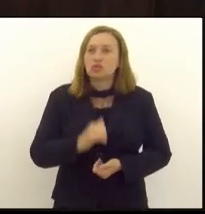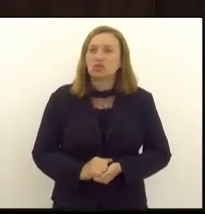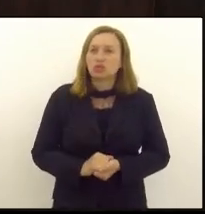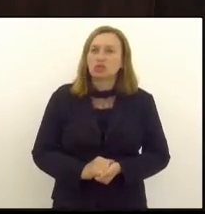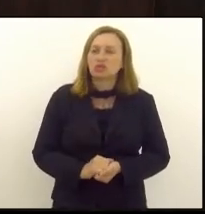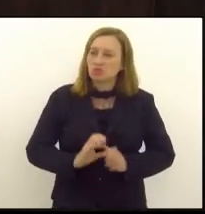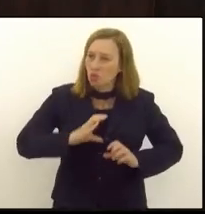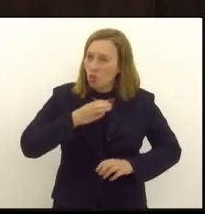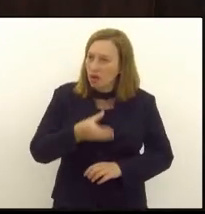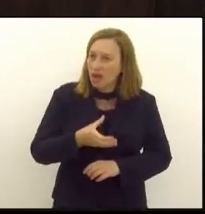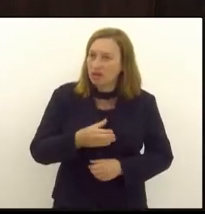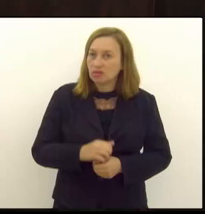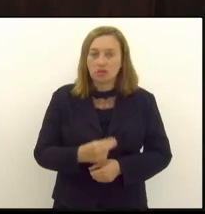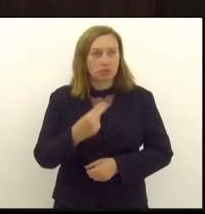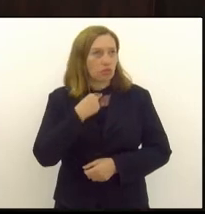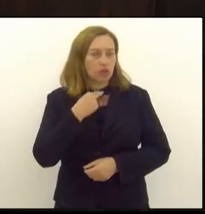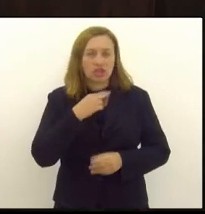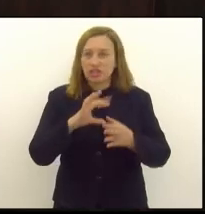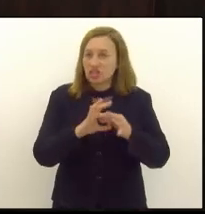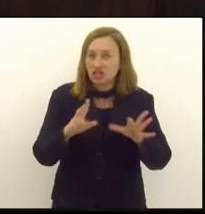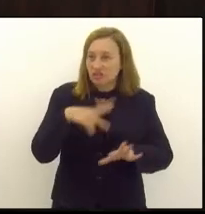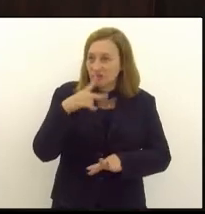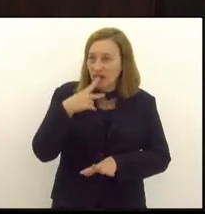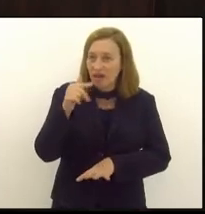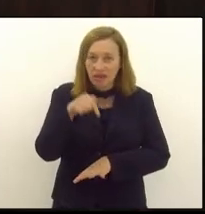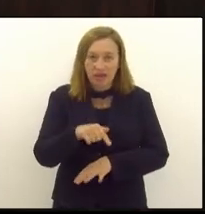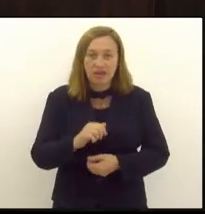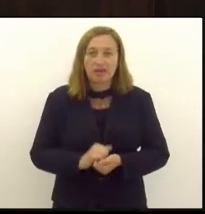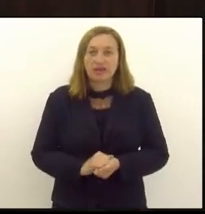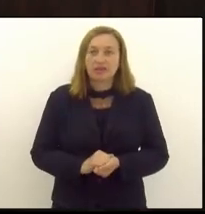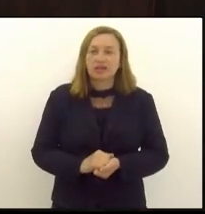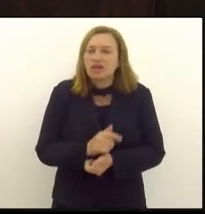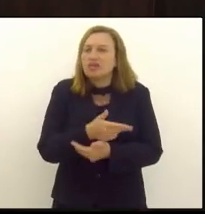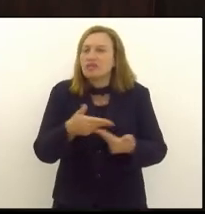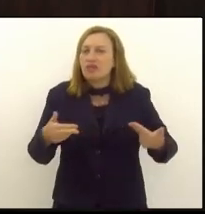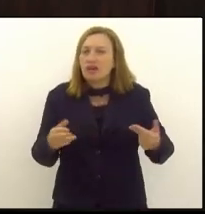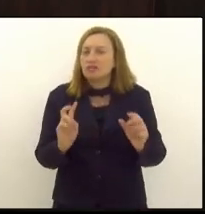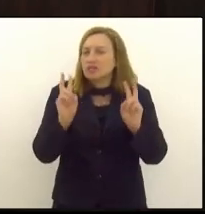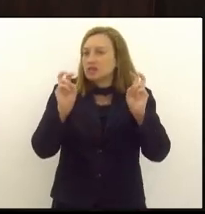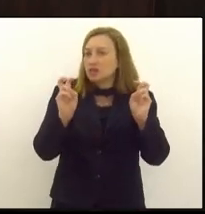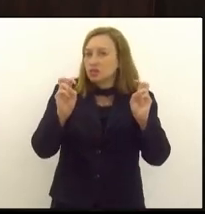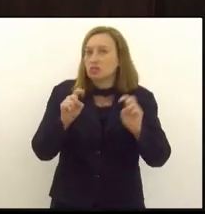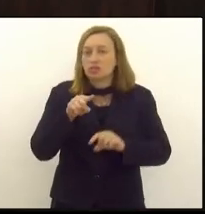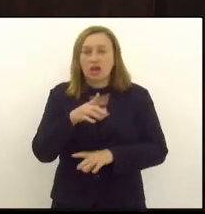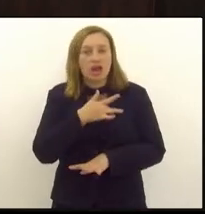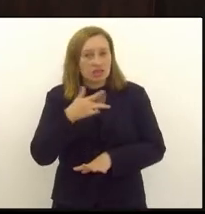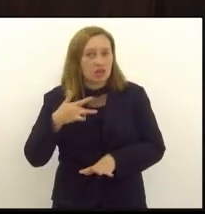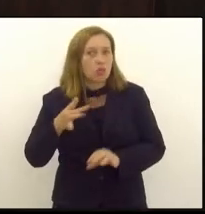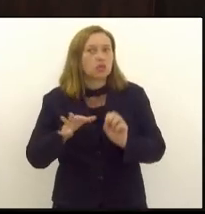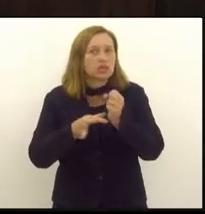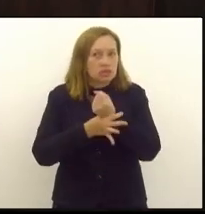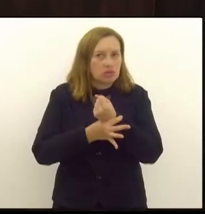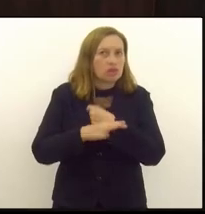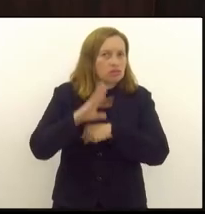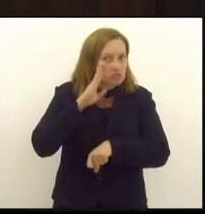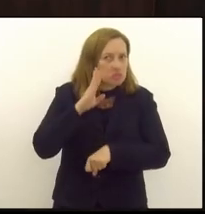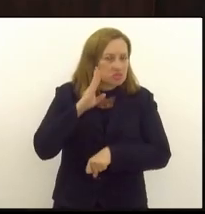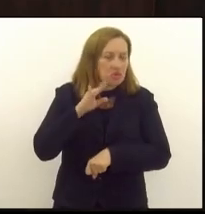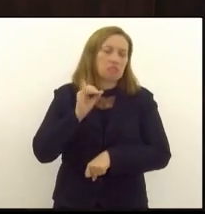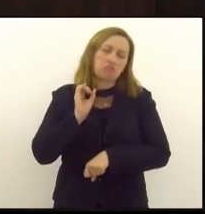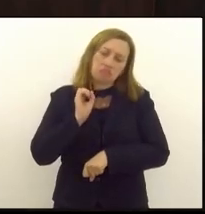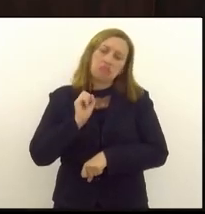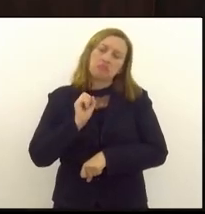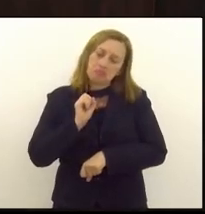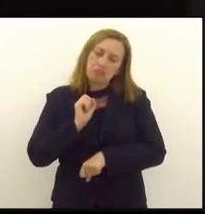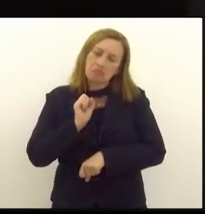extrema coragem. Eu não poderia deixar de falar aqui em várias causas. Claro que a saúde e a segurança é o viés